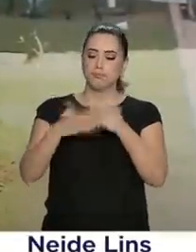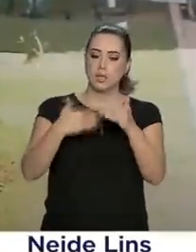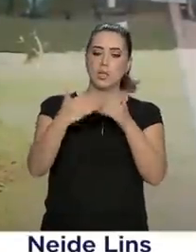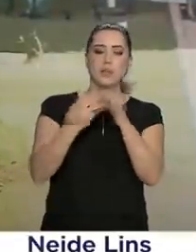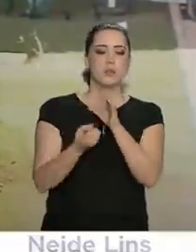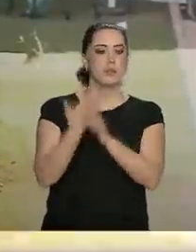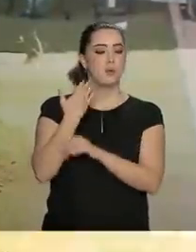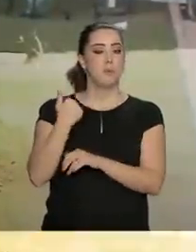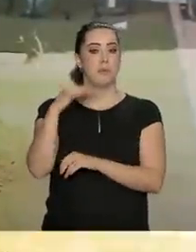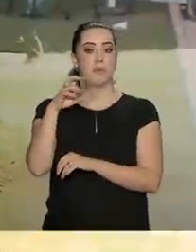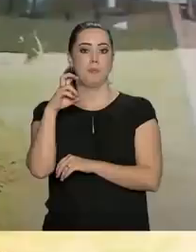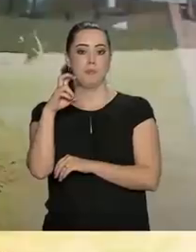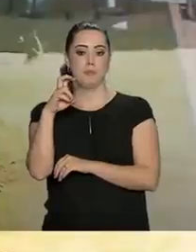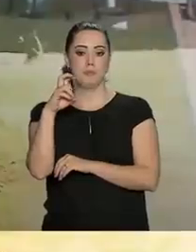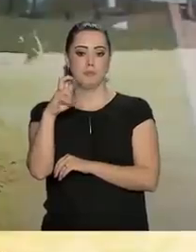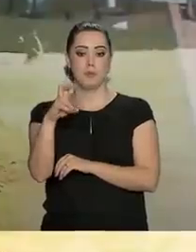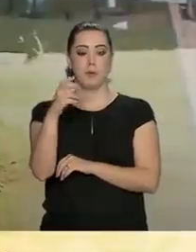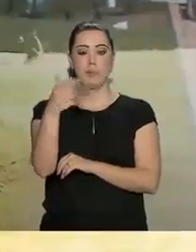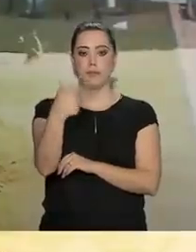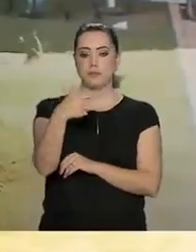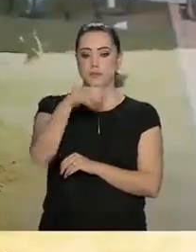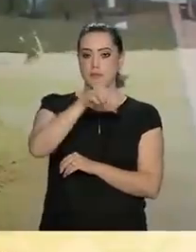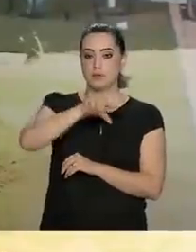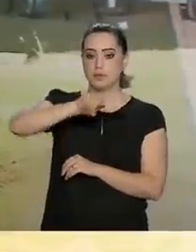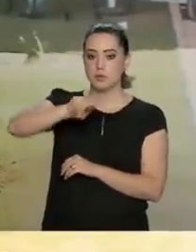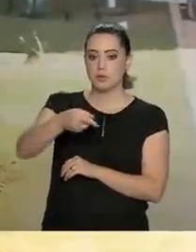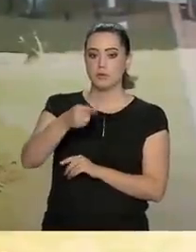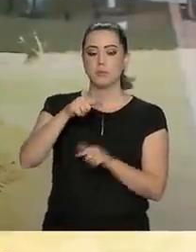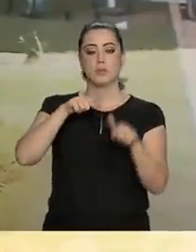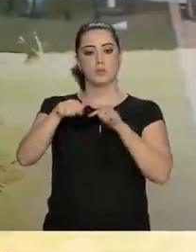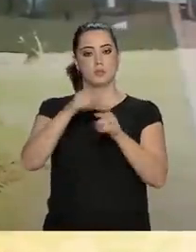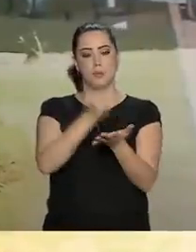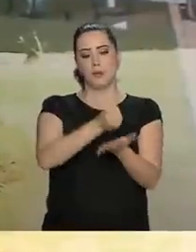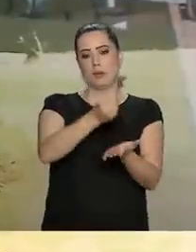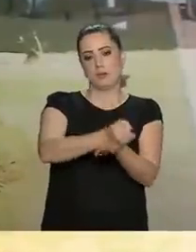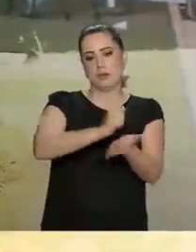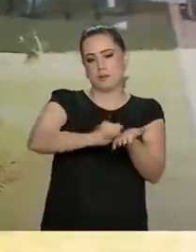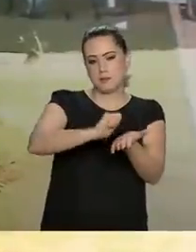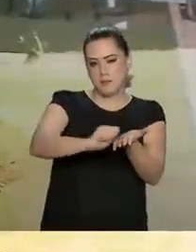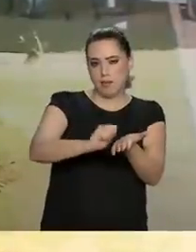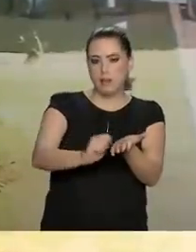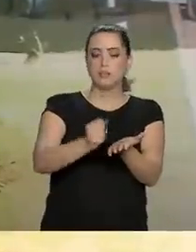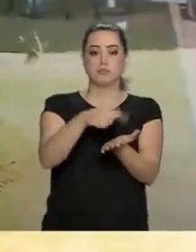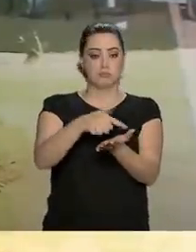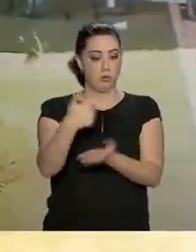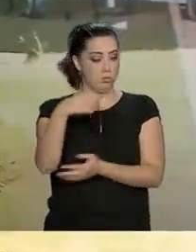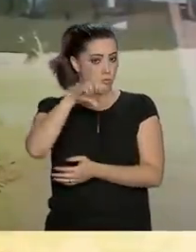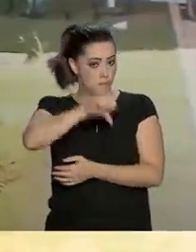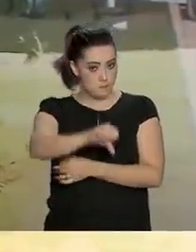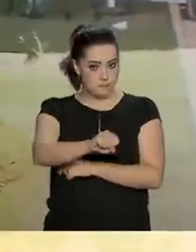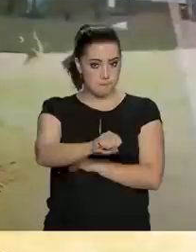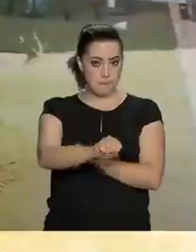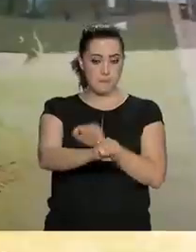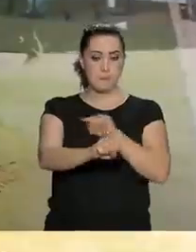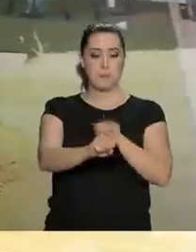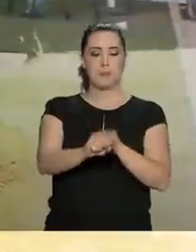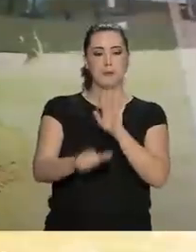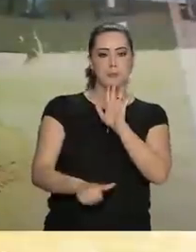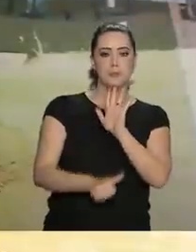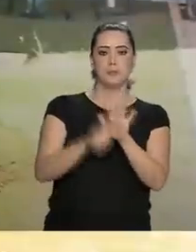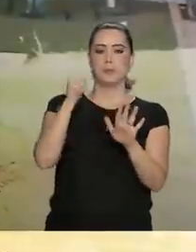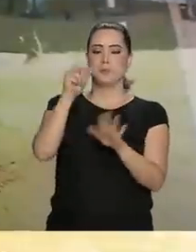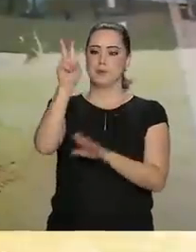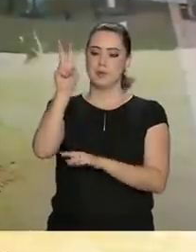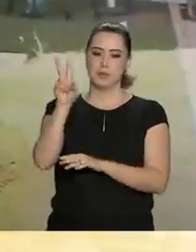criou mais de 529 mil empregos com carteira assinada em 2018. É o primeiro